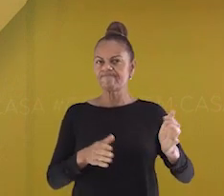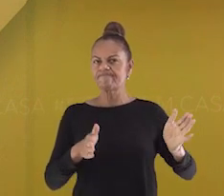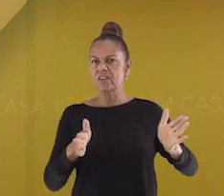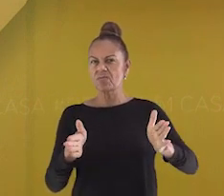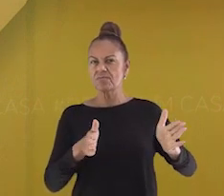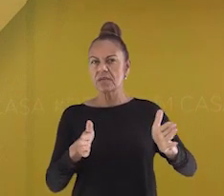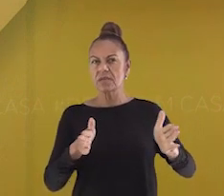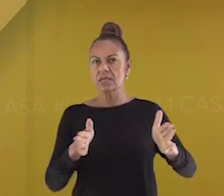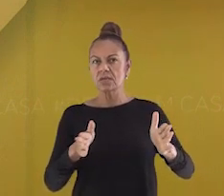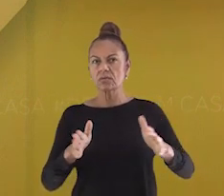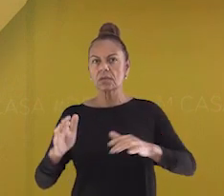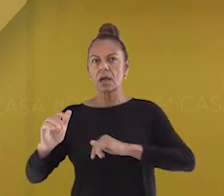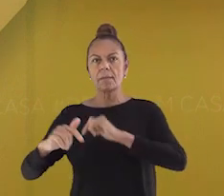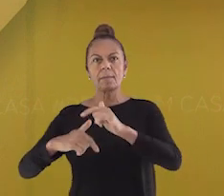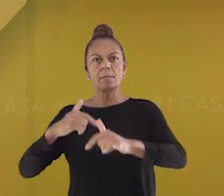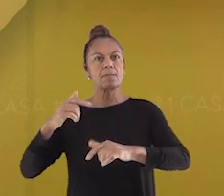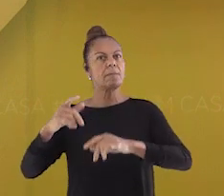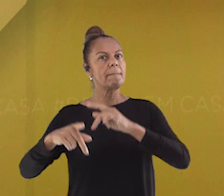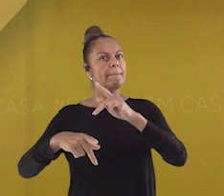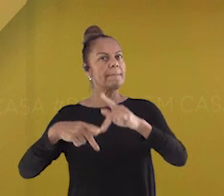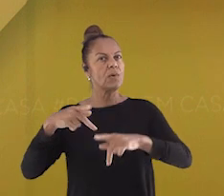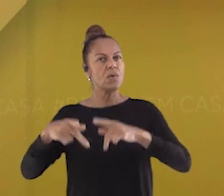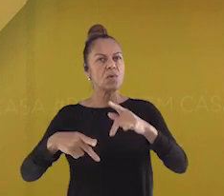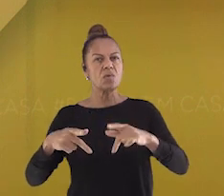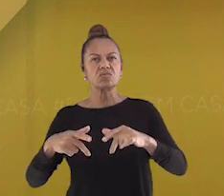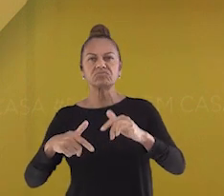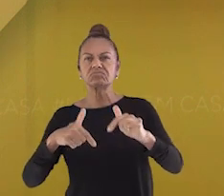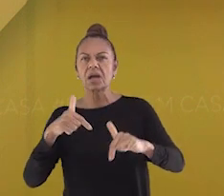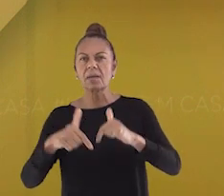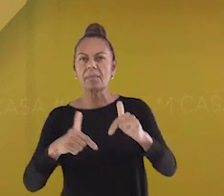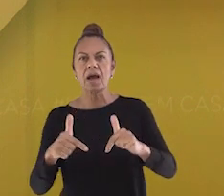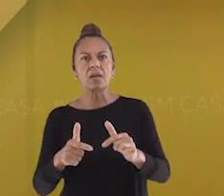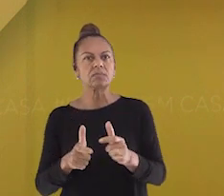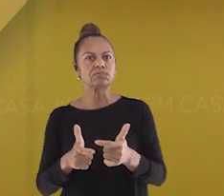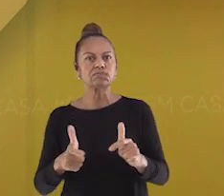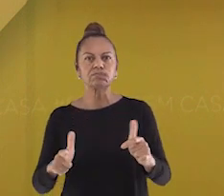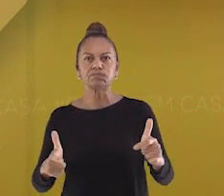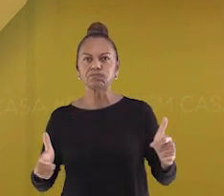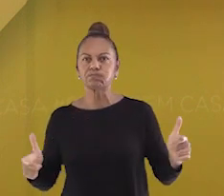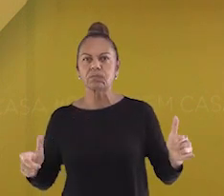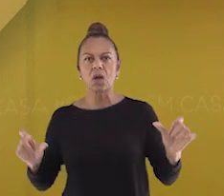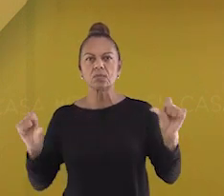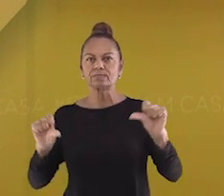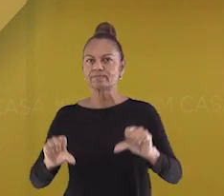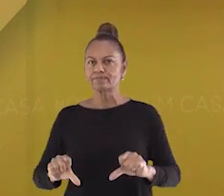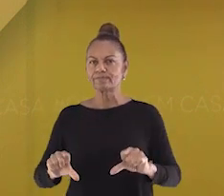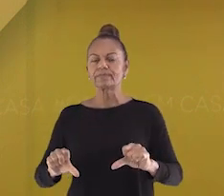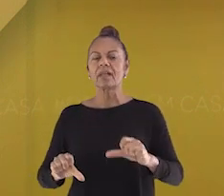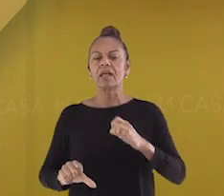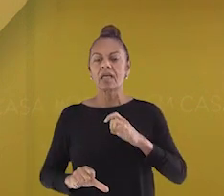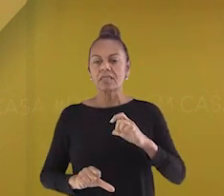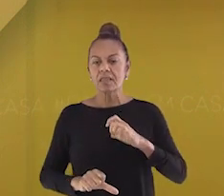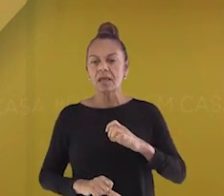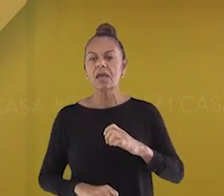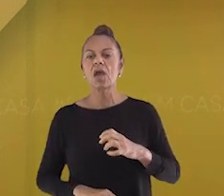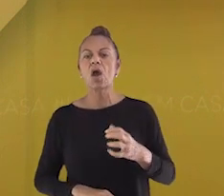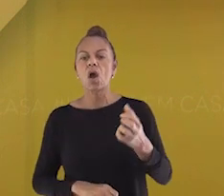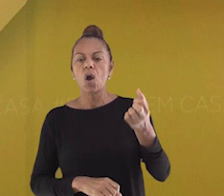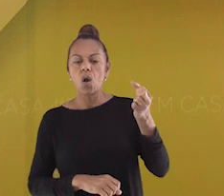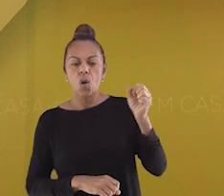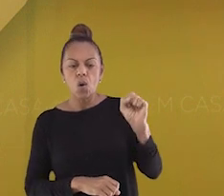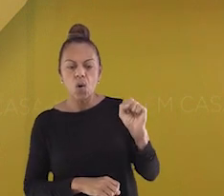desempregadas? Vamos acompanhar no mapa. As pesquisas mostraram que 14,8 milhões de pessoas